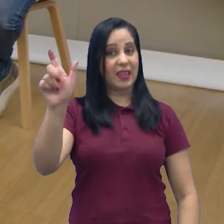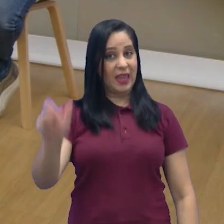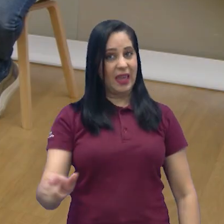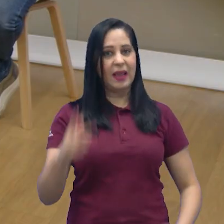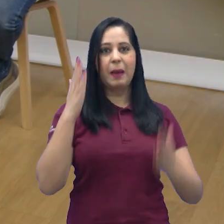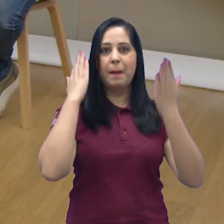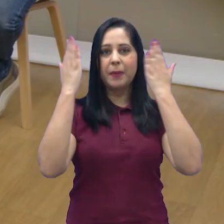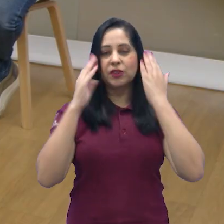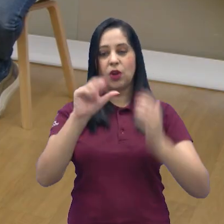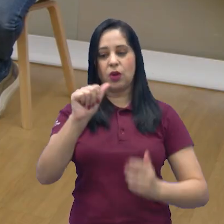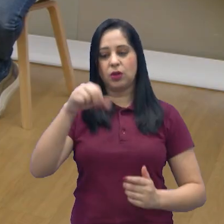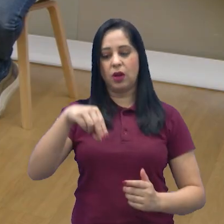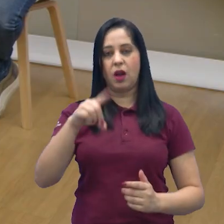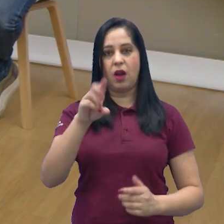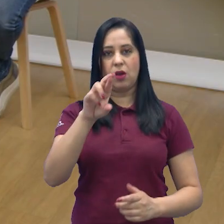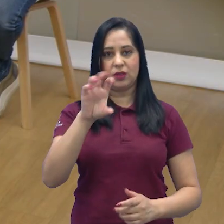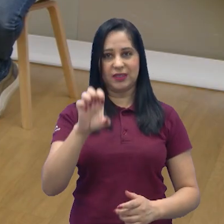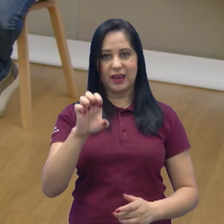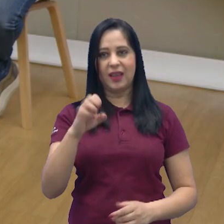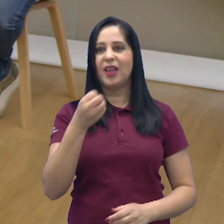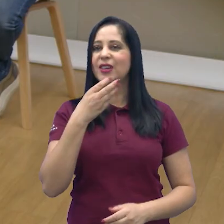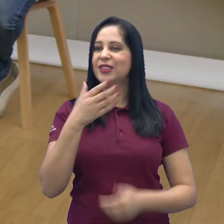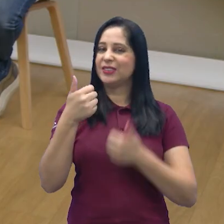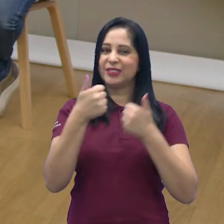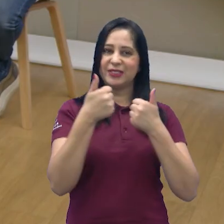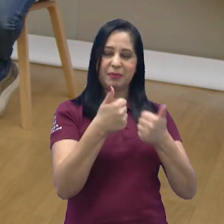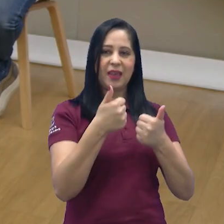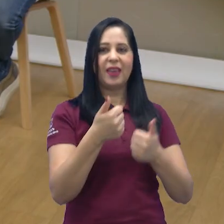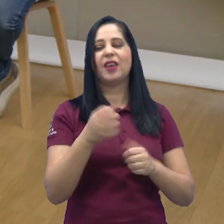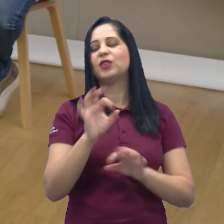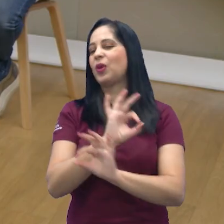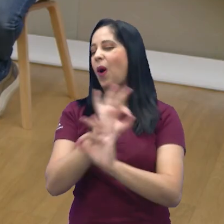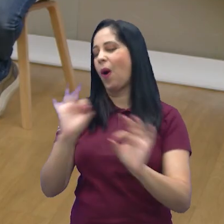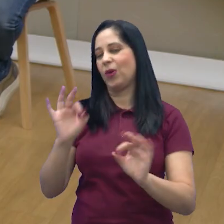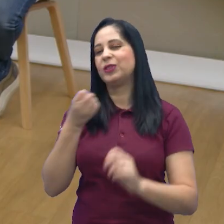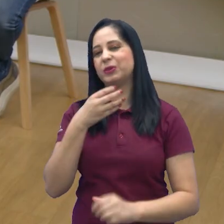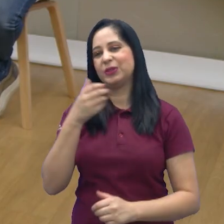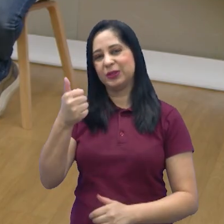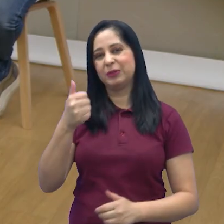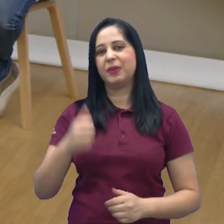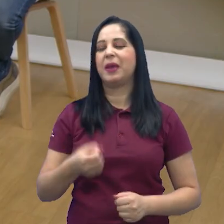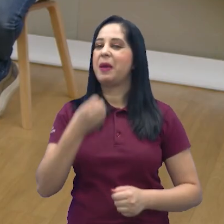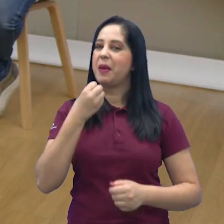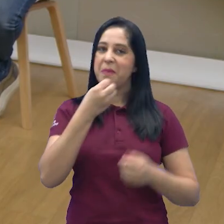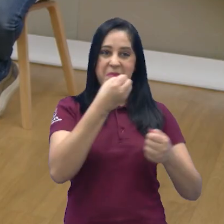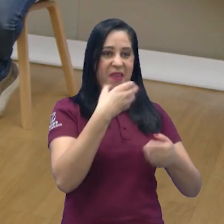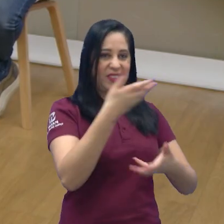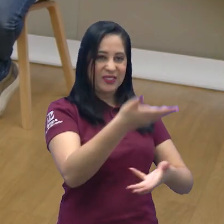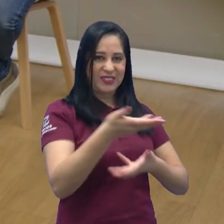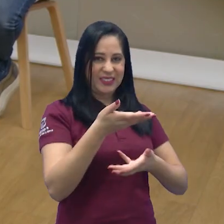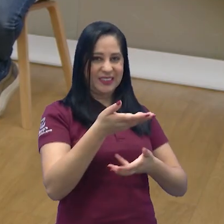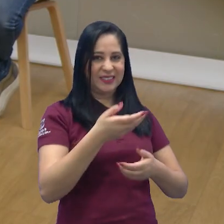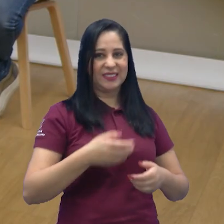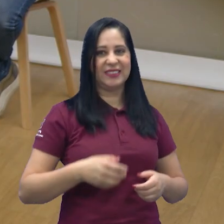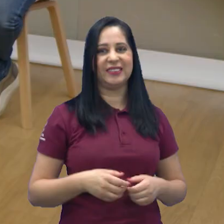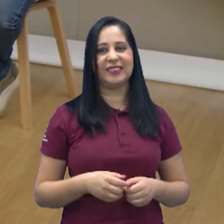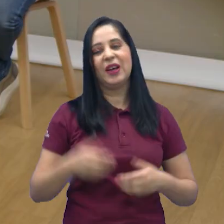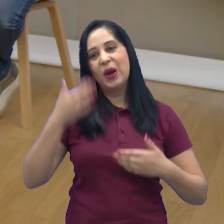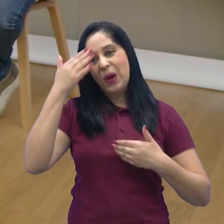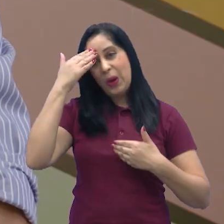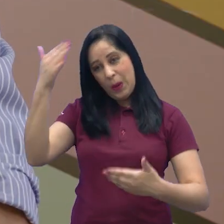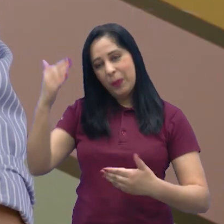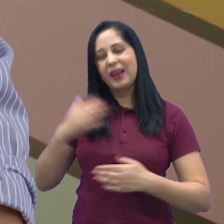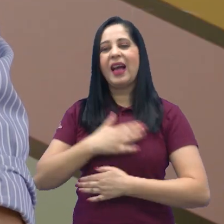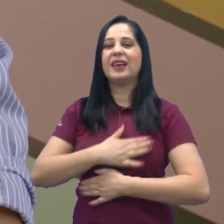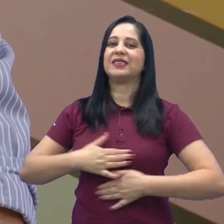Lefebvre. Tudo bem, André? Tudo ótimo, e você, tudo bem? Tudo jóia, seja muito bem-vindo. Obrigado, é sempre um prazer